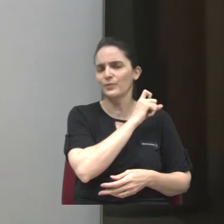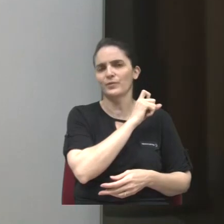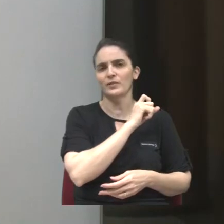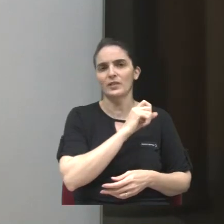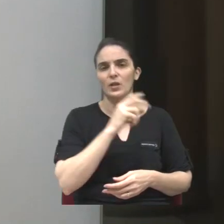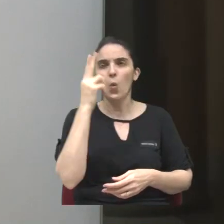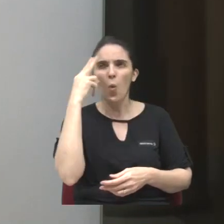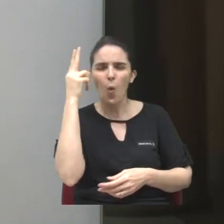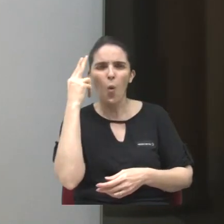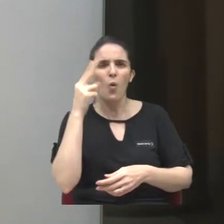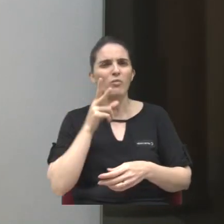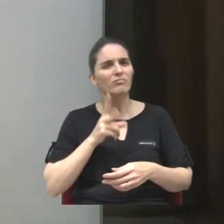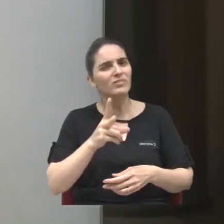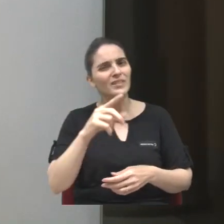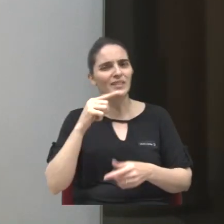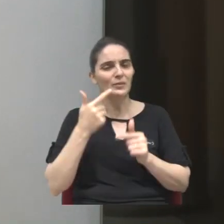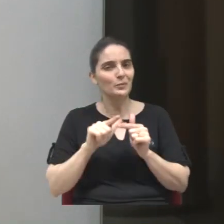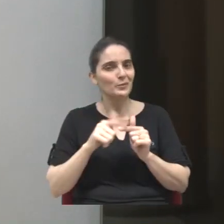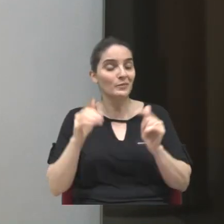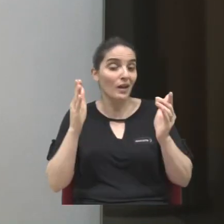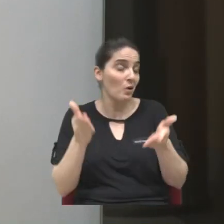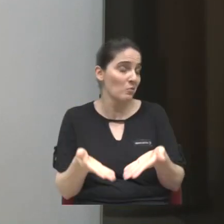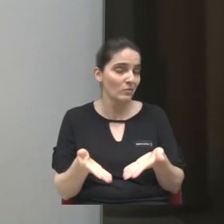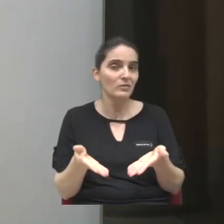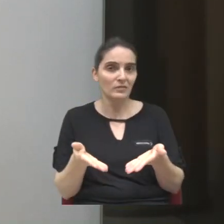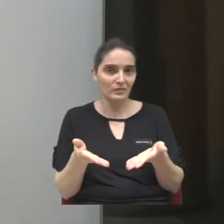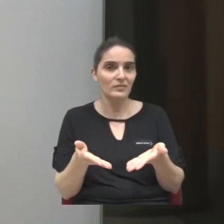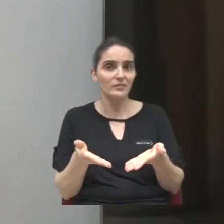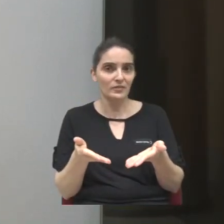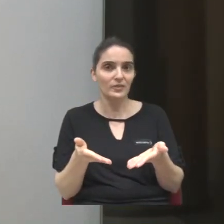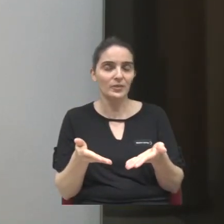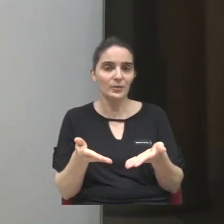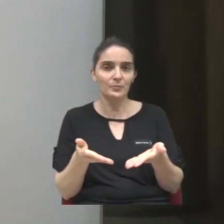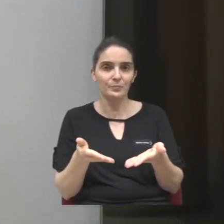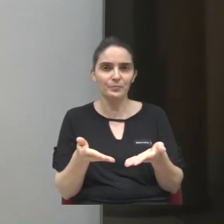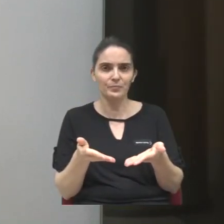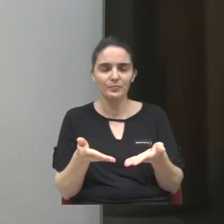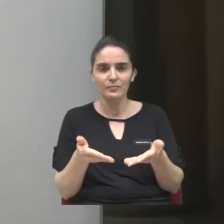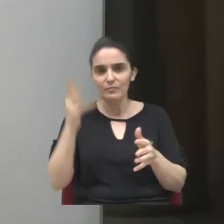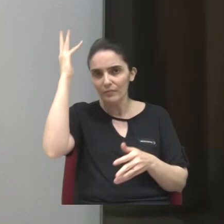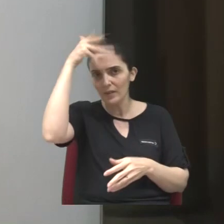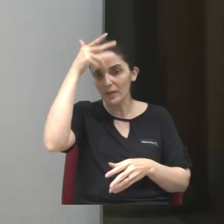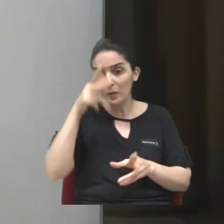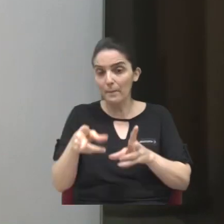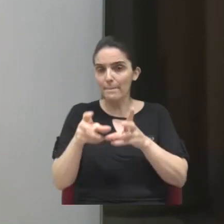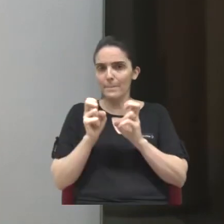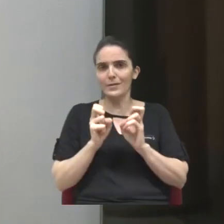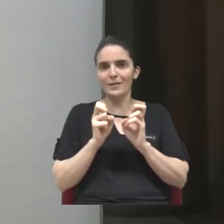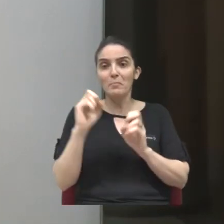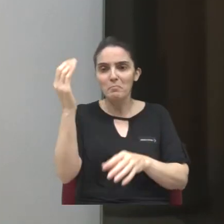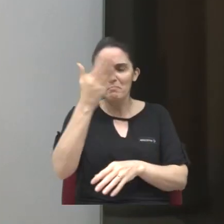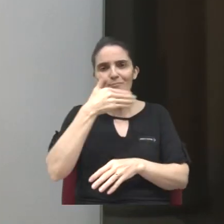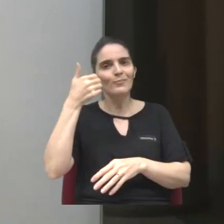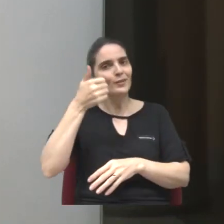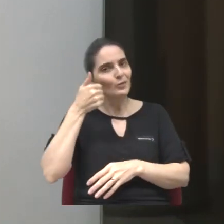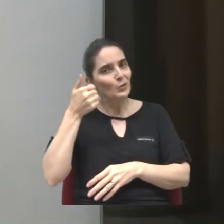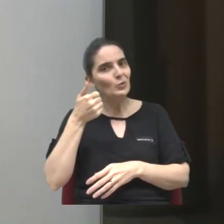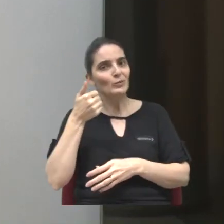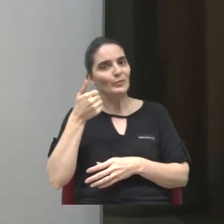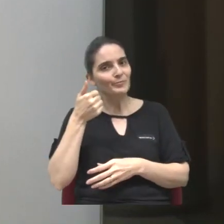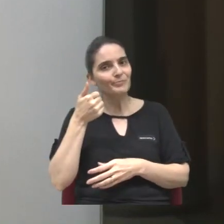é hoje um ponto que eu vejo que avançamos, e avançamos bem.